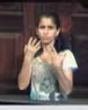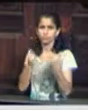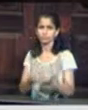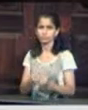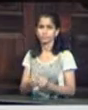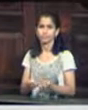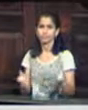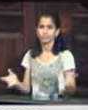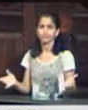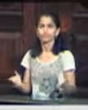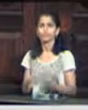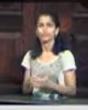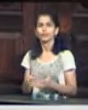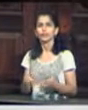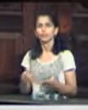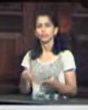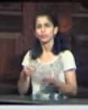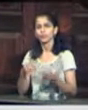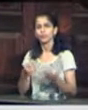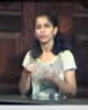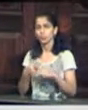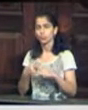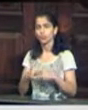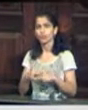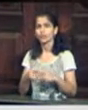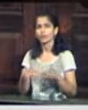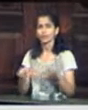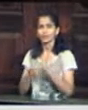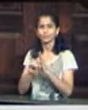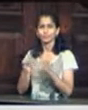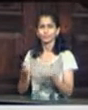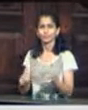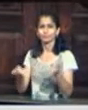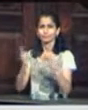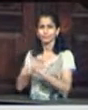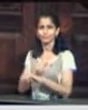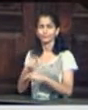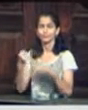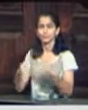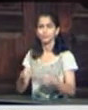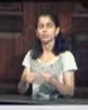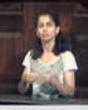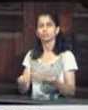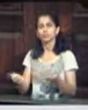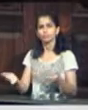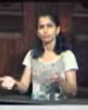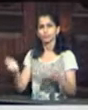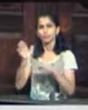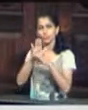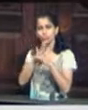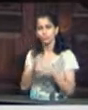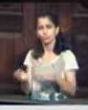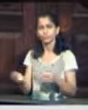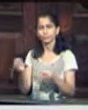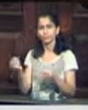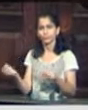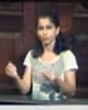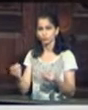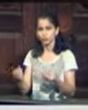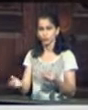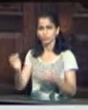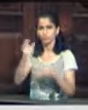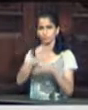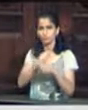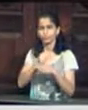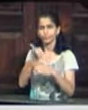pelo mérito em si mesmo, seja porque é um agravo à Constituição. A reposição das perdas inflacionárias de acordo com o